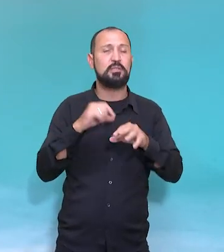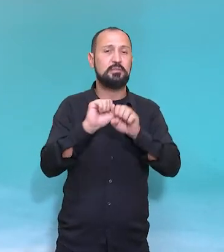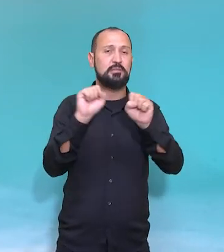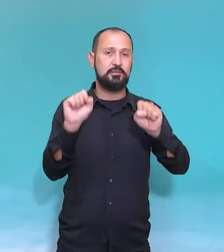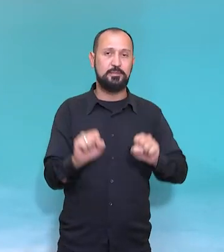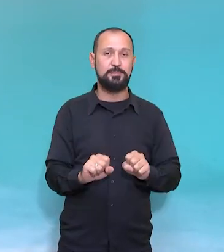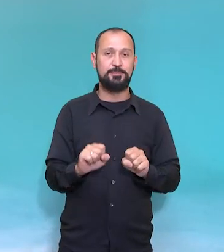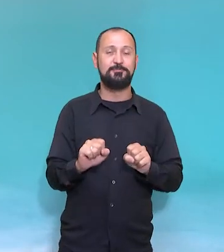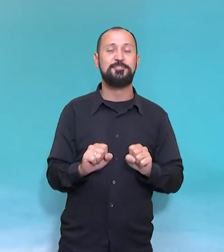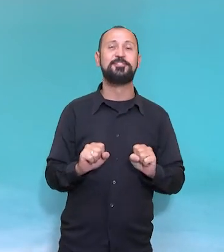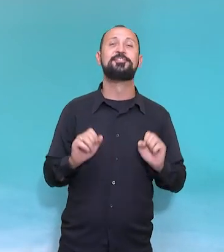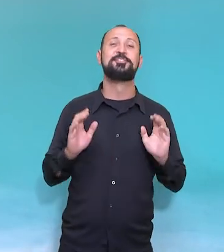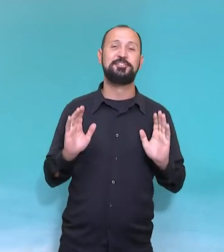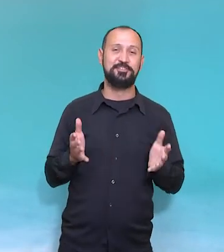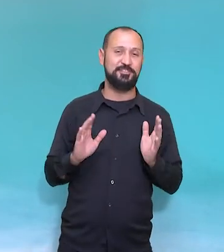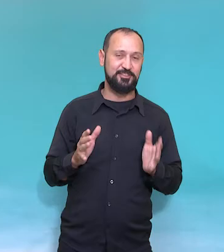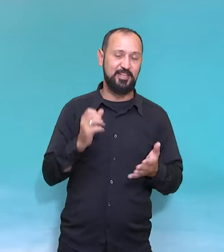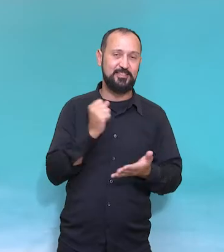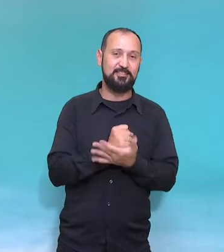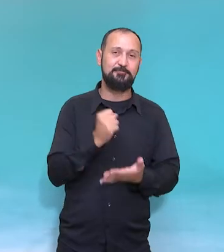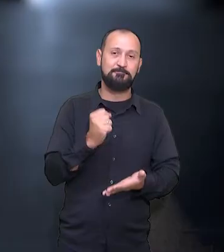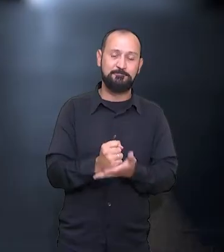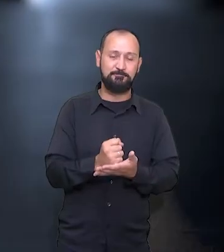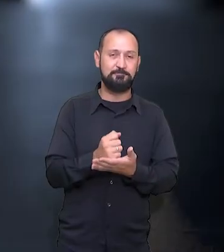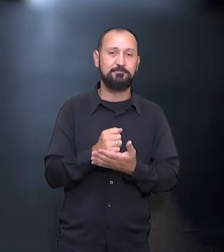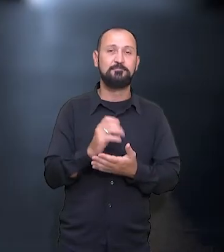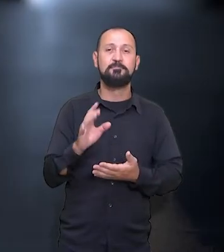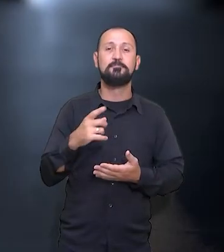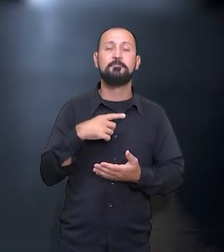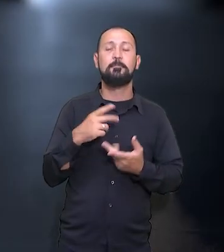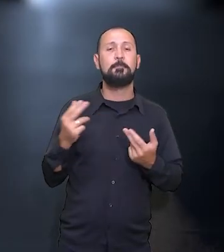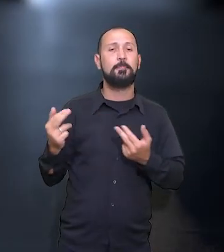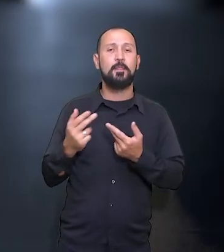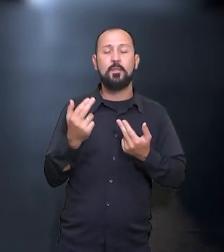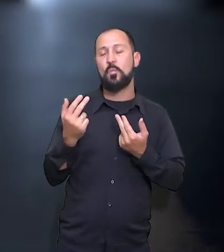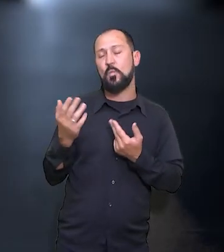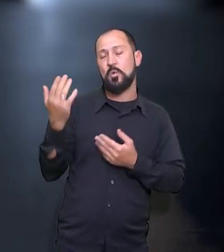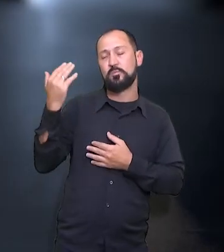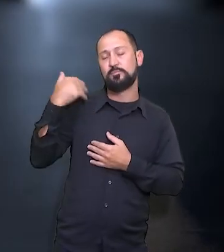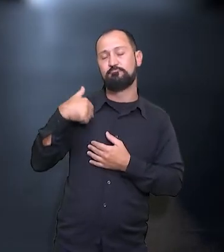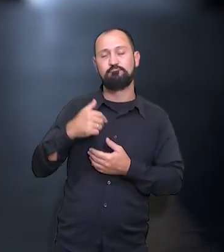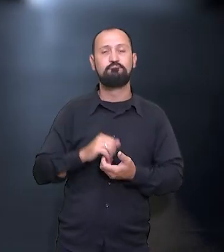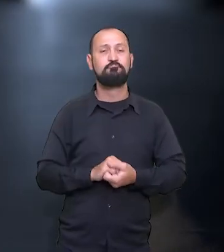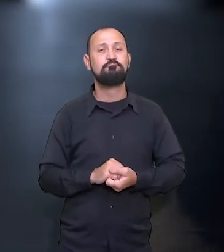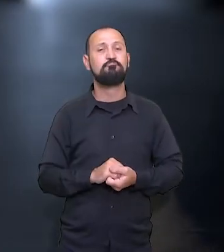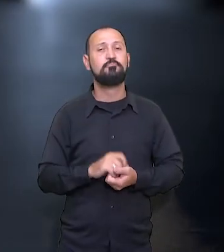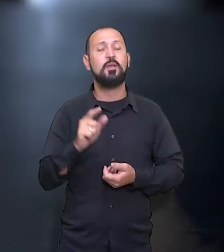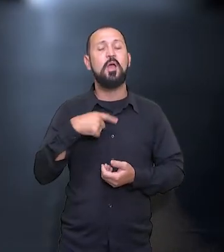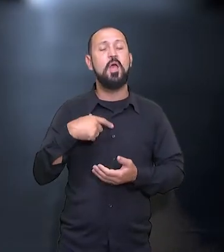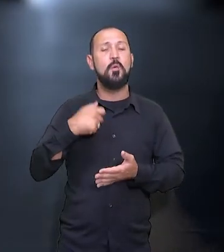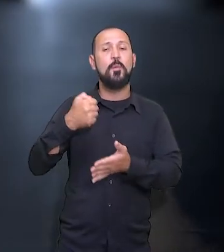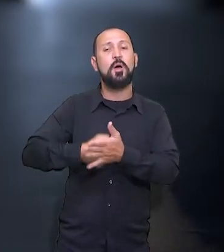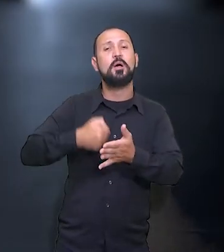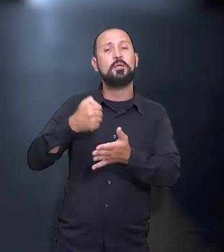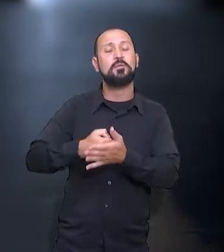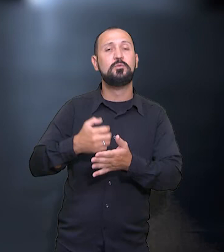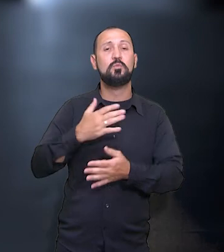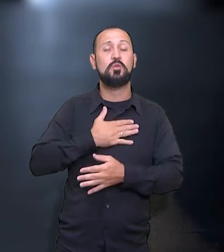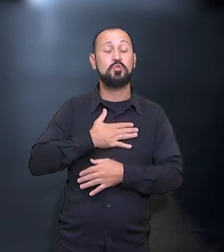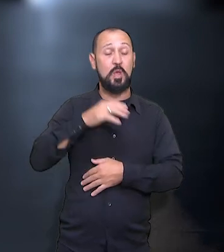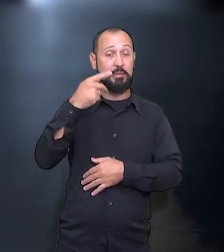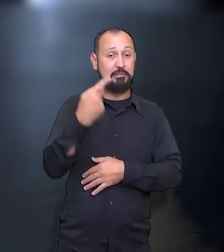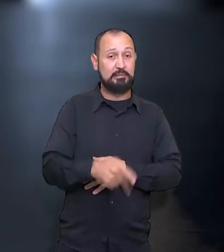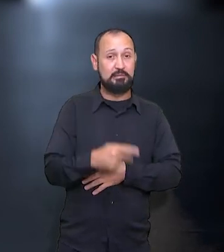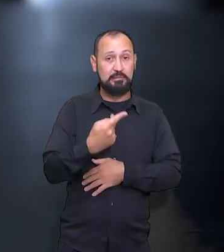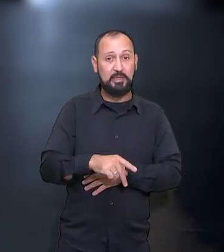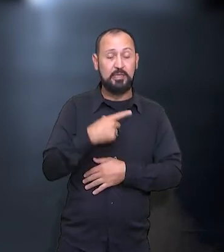já fazem esse tipo de cadastramento nacional e não da forma que nós fazíamos anteriormente. Então, é uma exigência